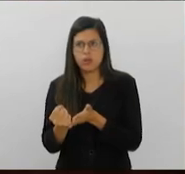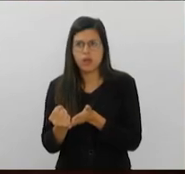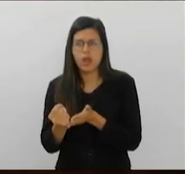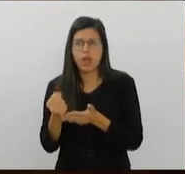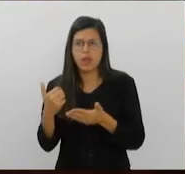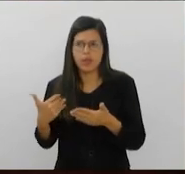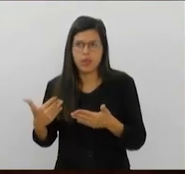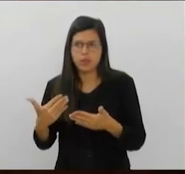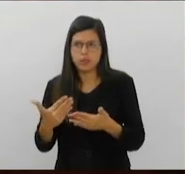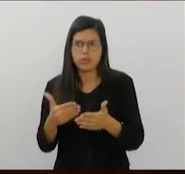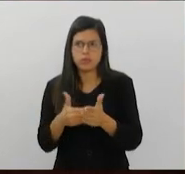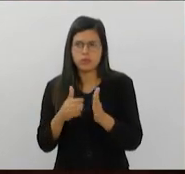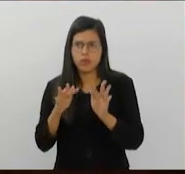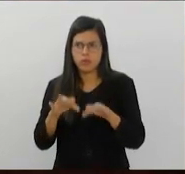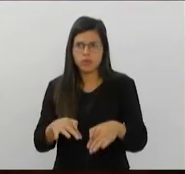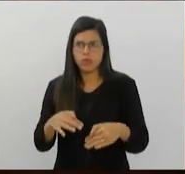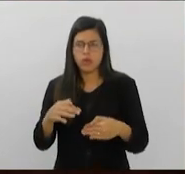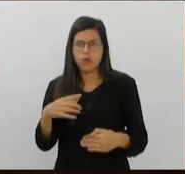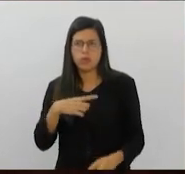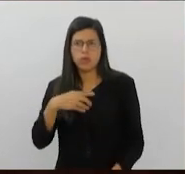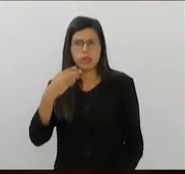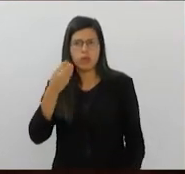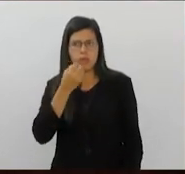final e ter uma boa experiência de trabalho?